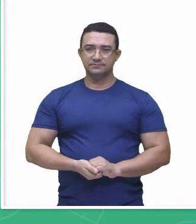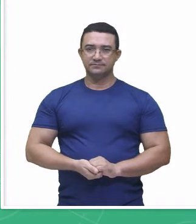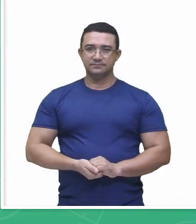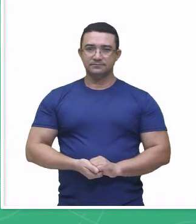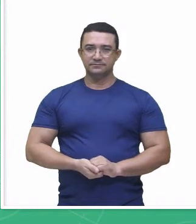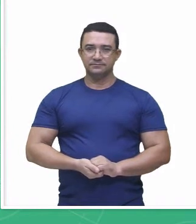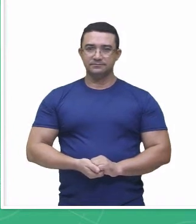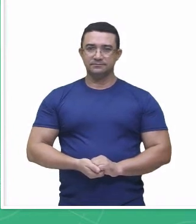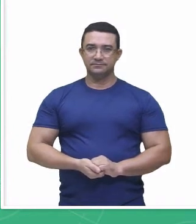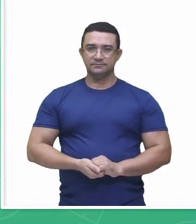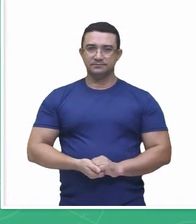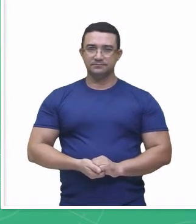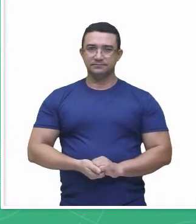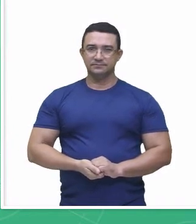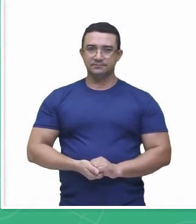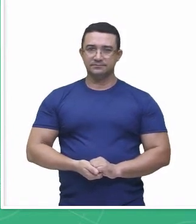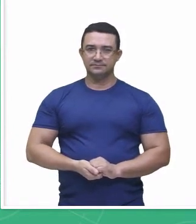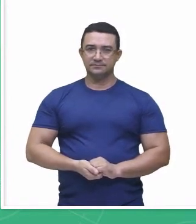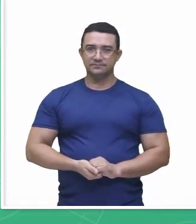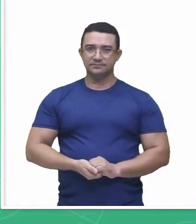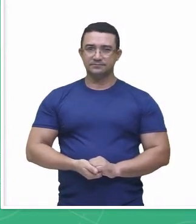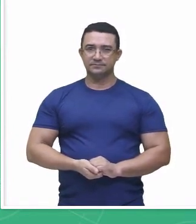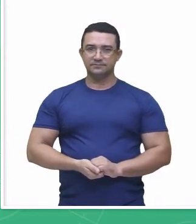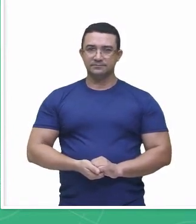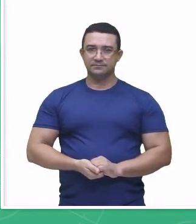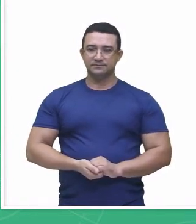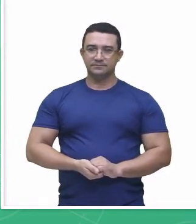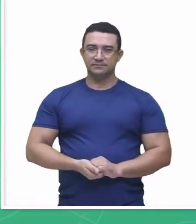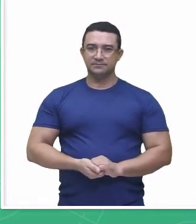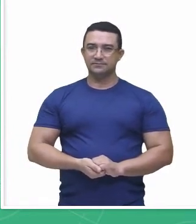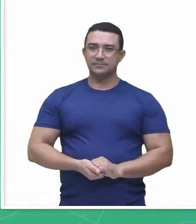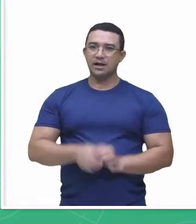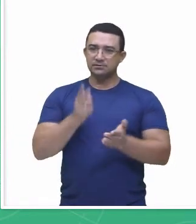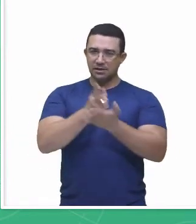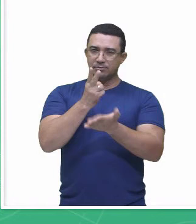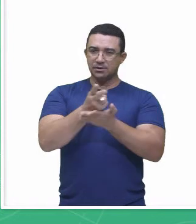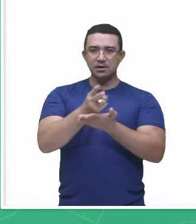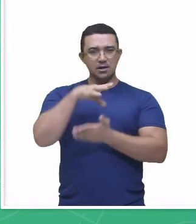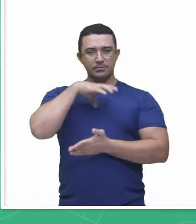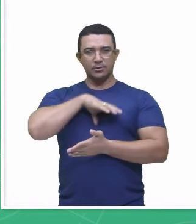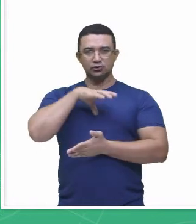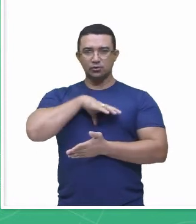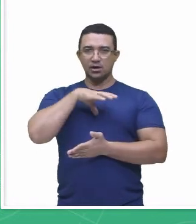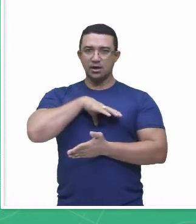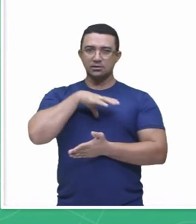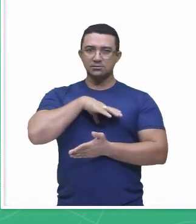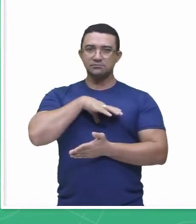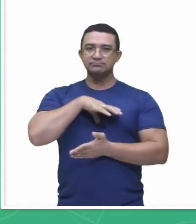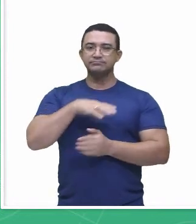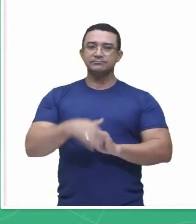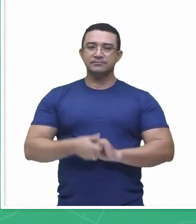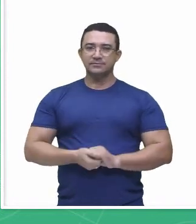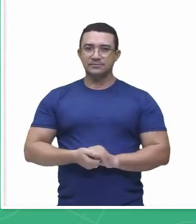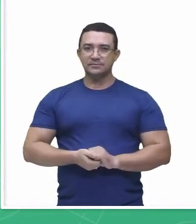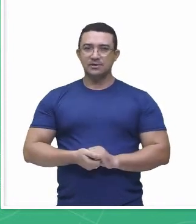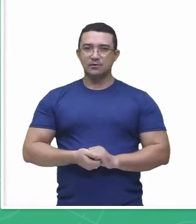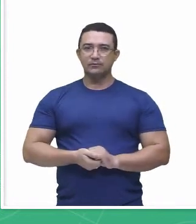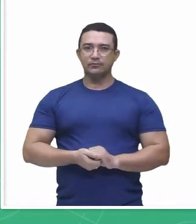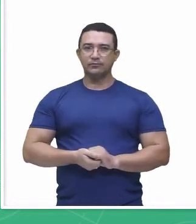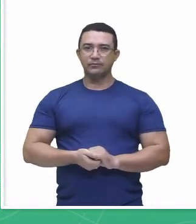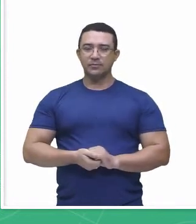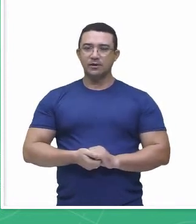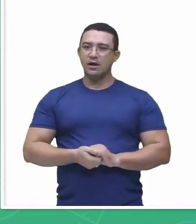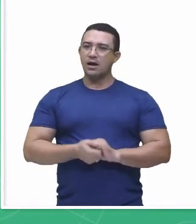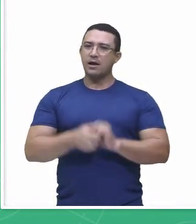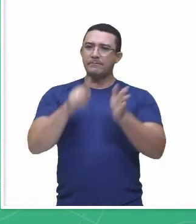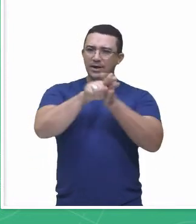E como é de costume nosso, né, na língua portuguesa, as bancas em geral trazem questões